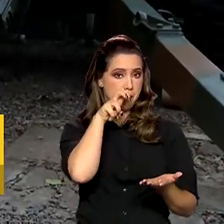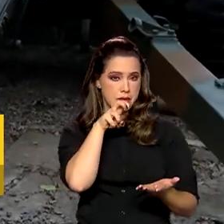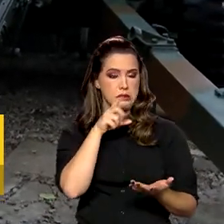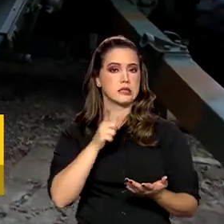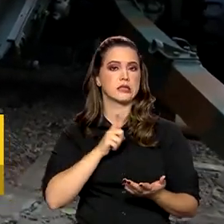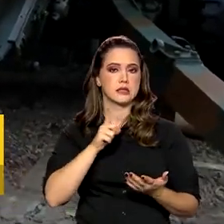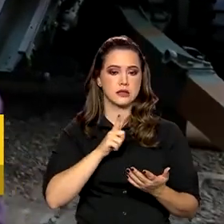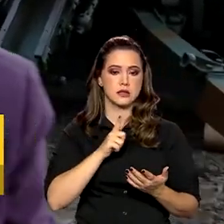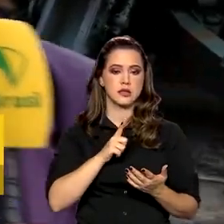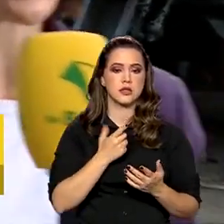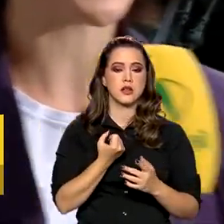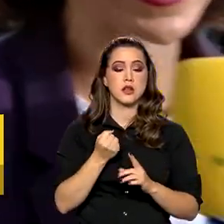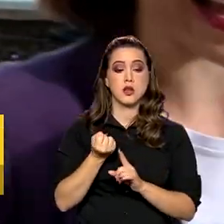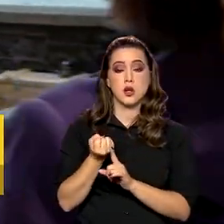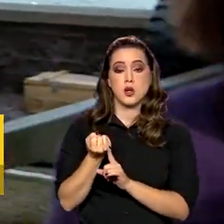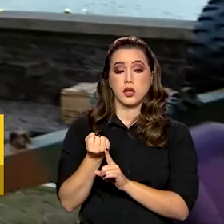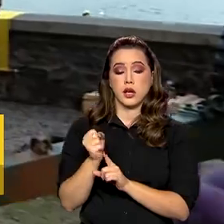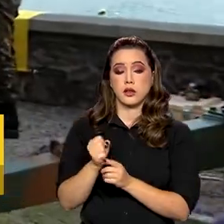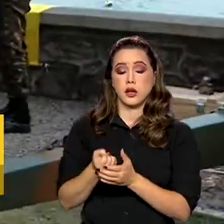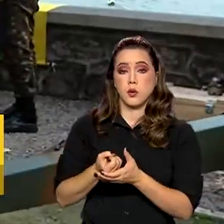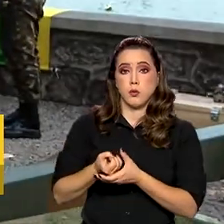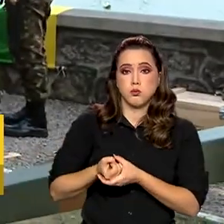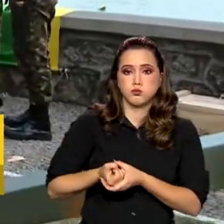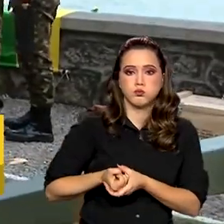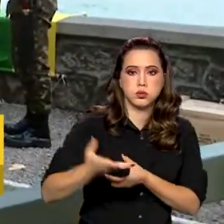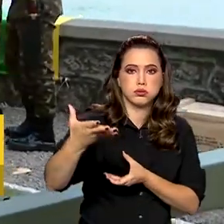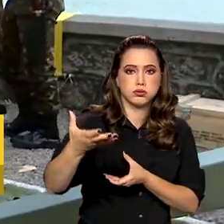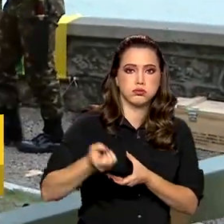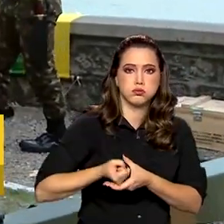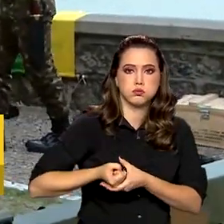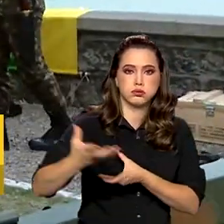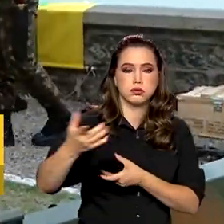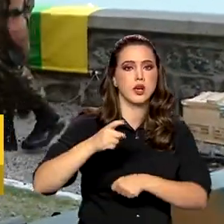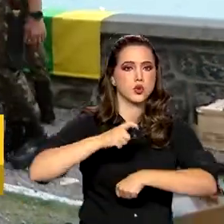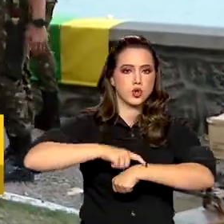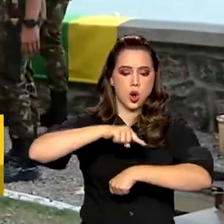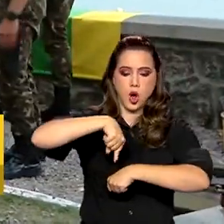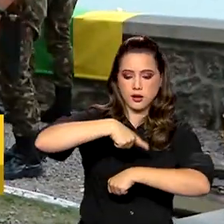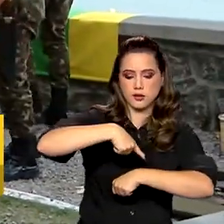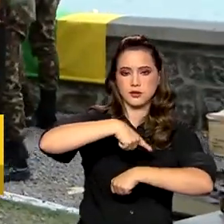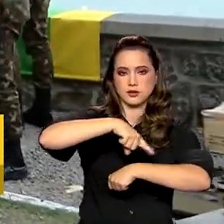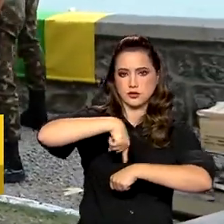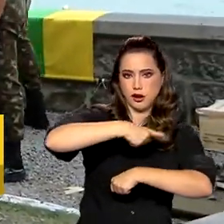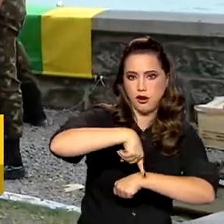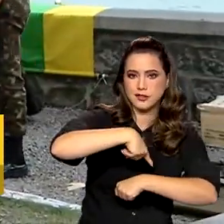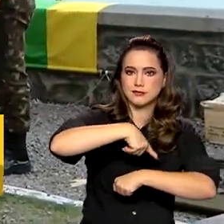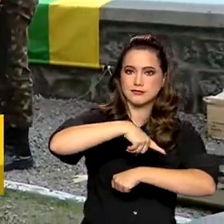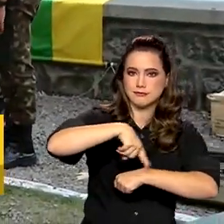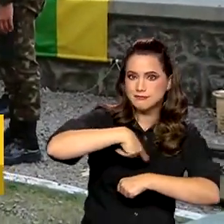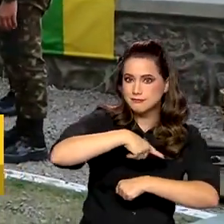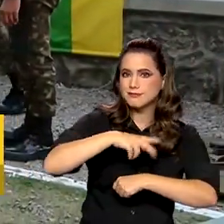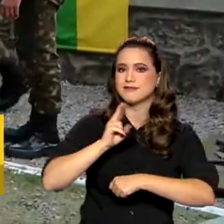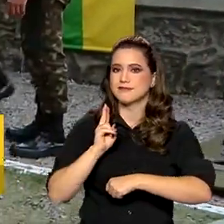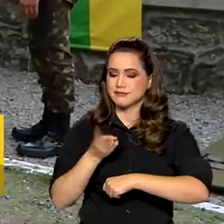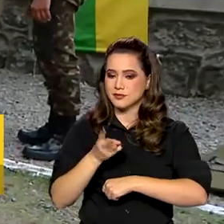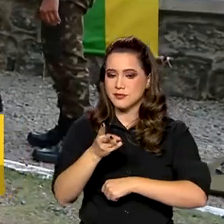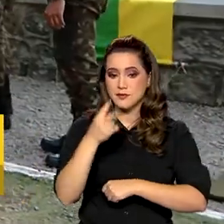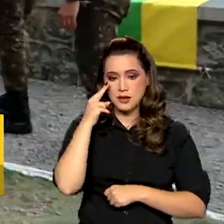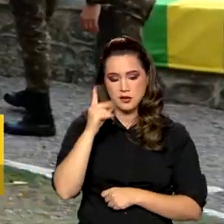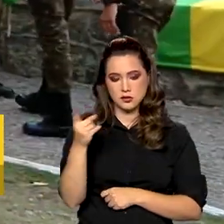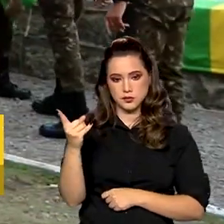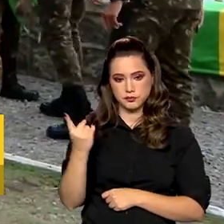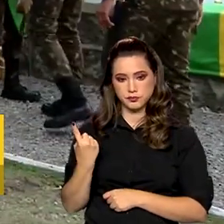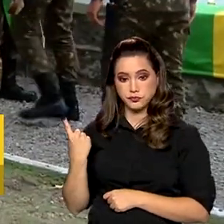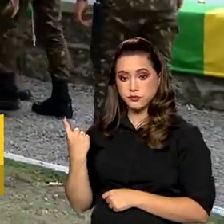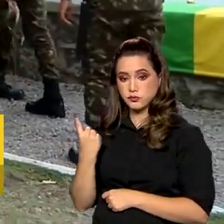haverá salvas de tiro de artilharia de hora em hora. Essa salva de tiros acontece nesses obuseiros aí que o nosso